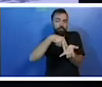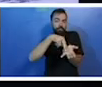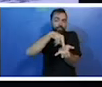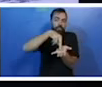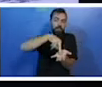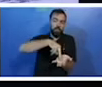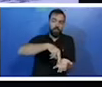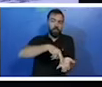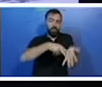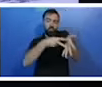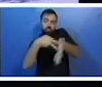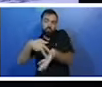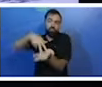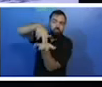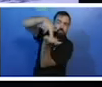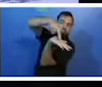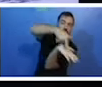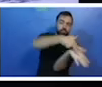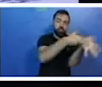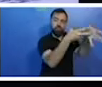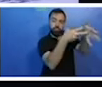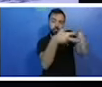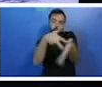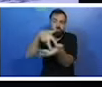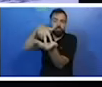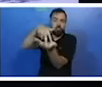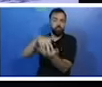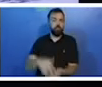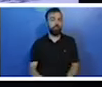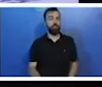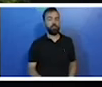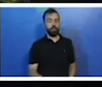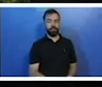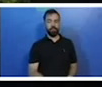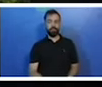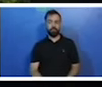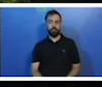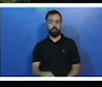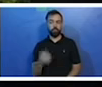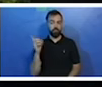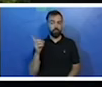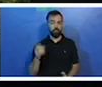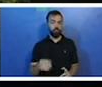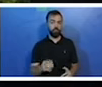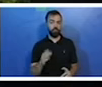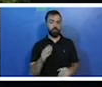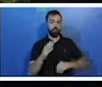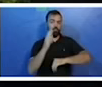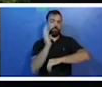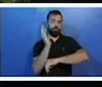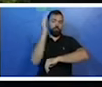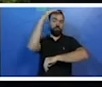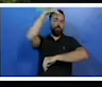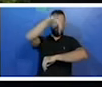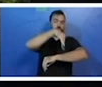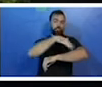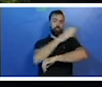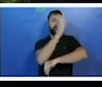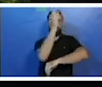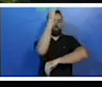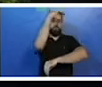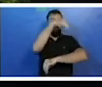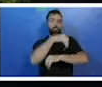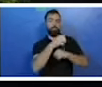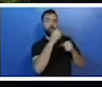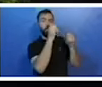realizando manobras e deslizando por sobre as ondas. Temos o montanhismo, que é uma prática